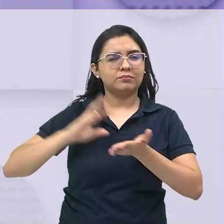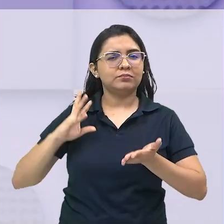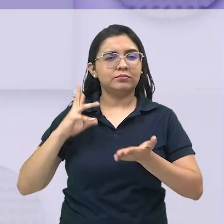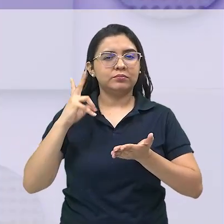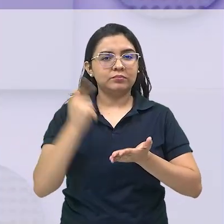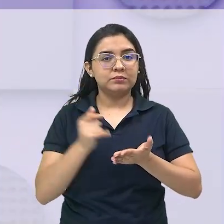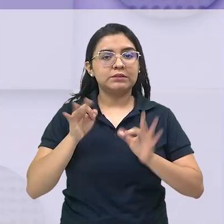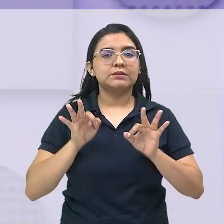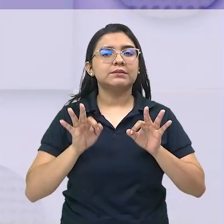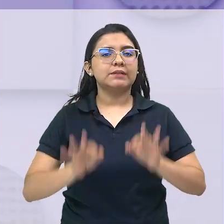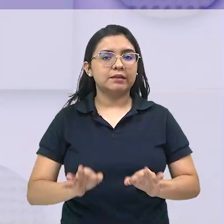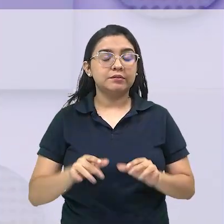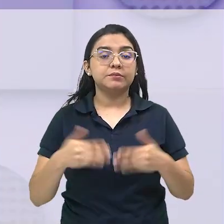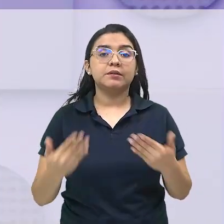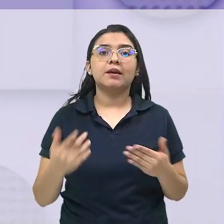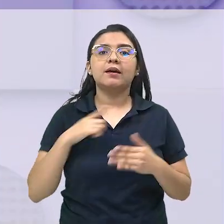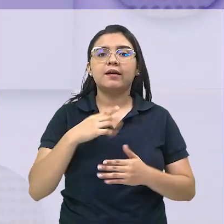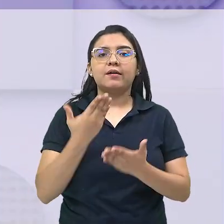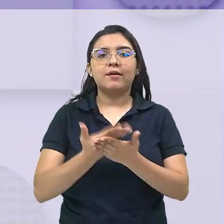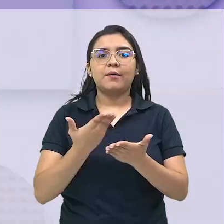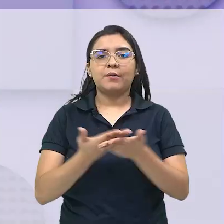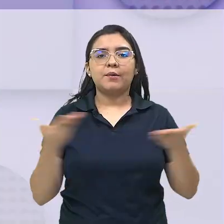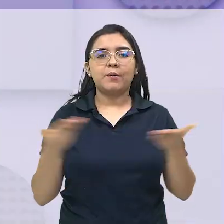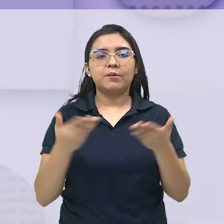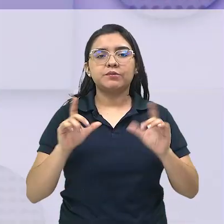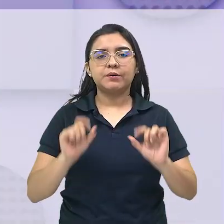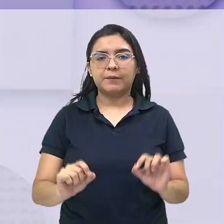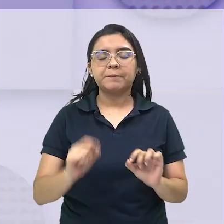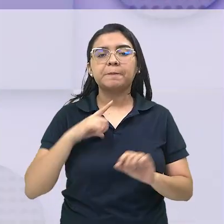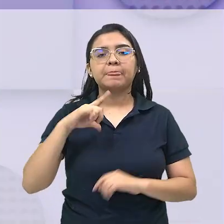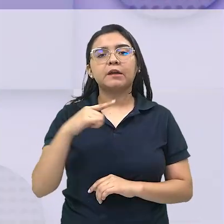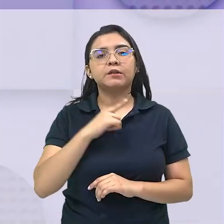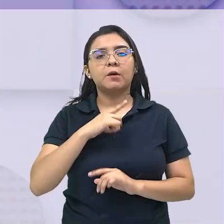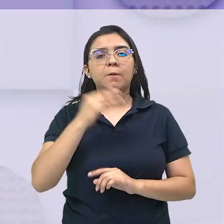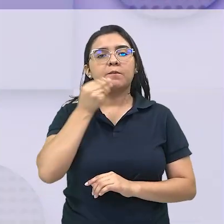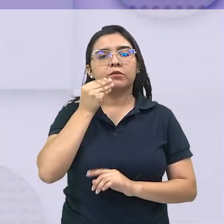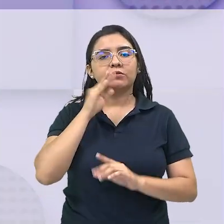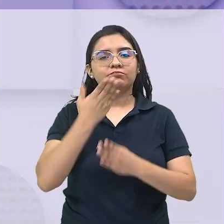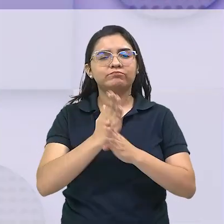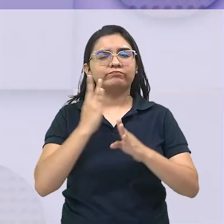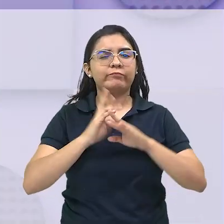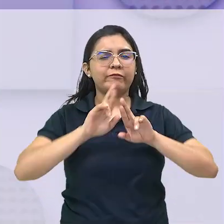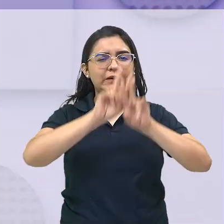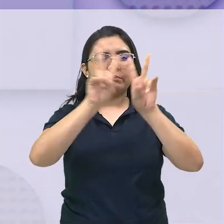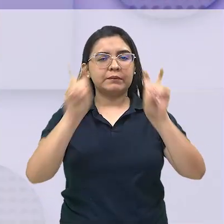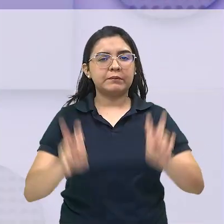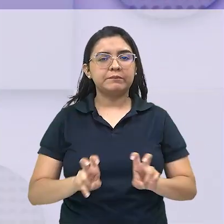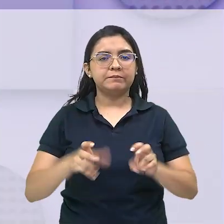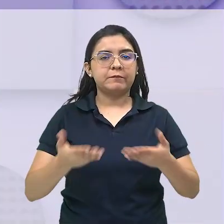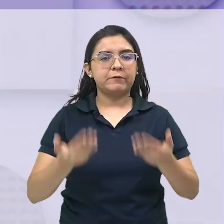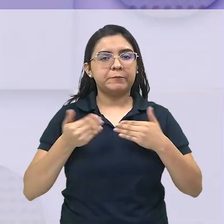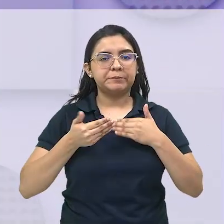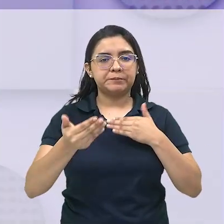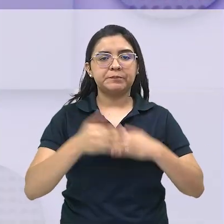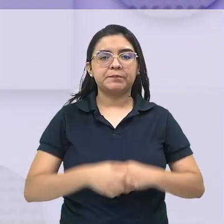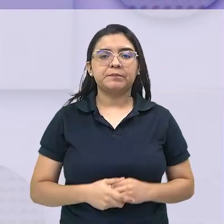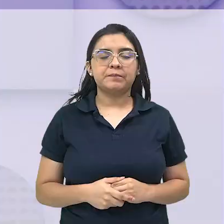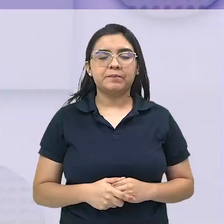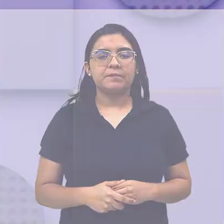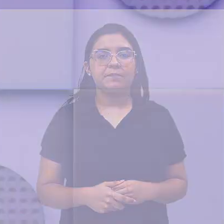anotações, porque com certeza esta aula nós teremos a oportunidade de descobrir muita coisa juntos. Vamos que